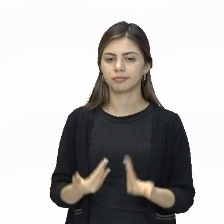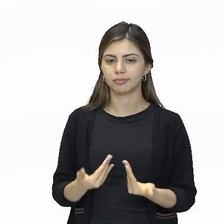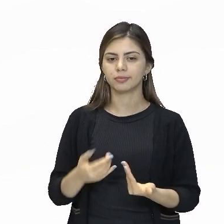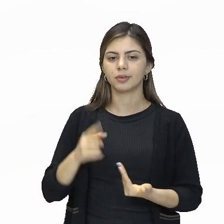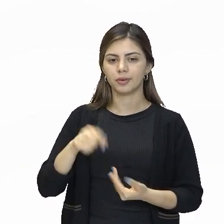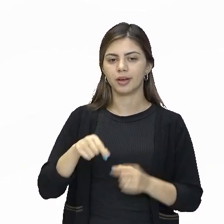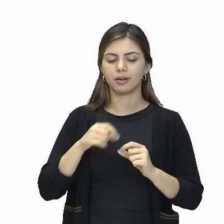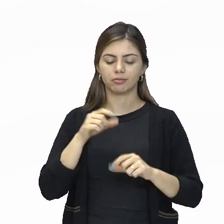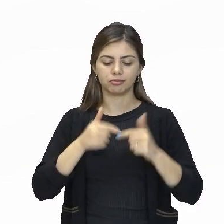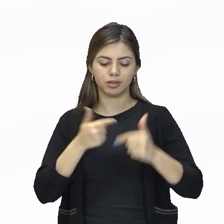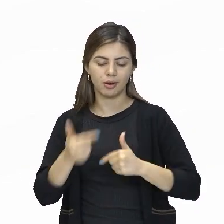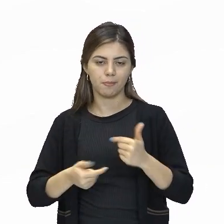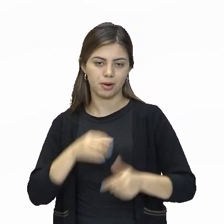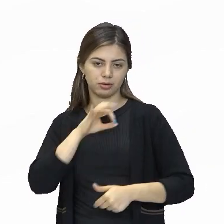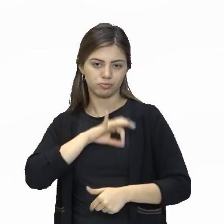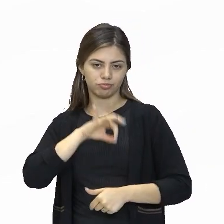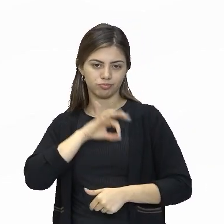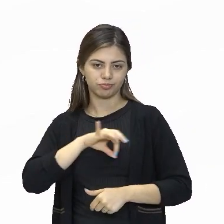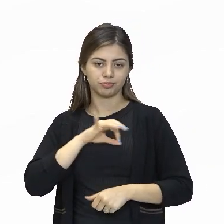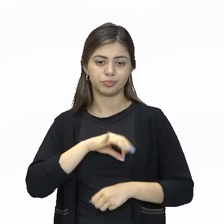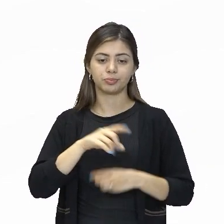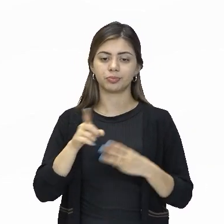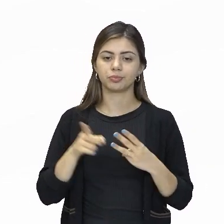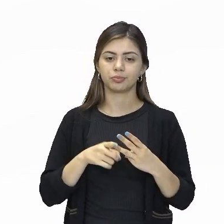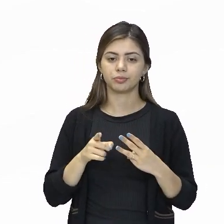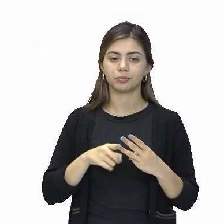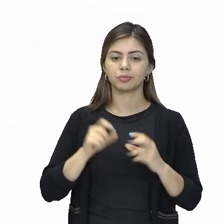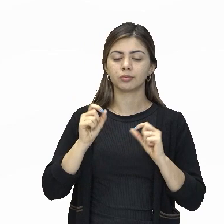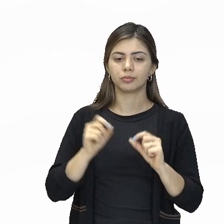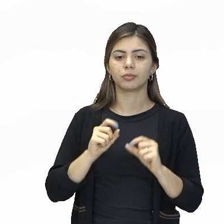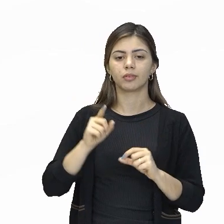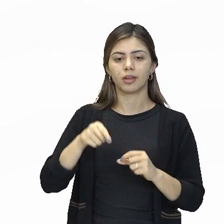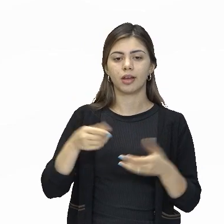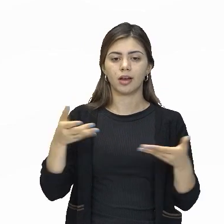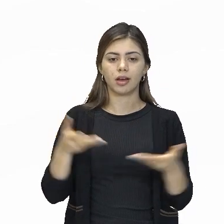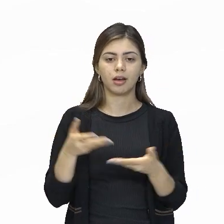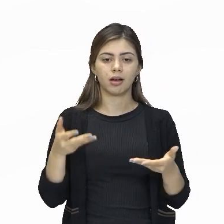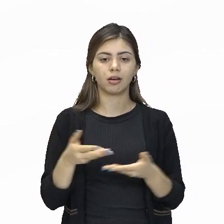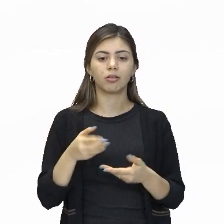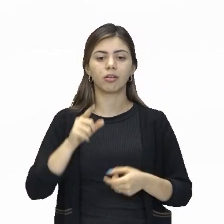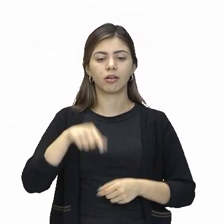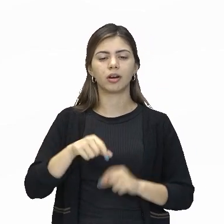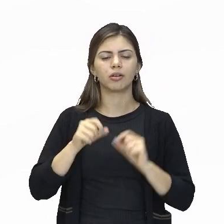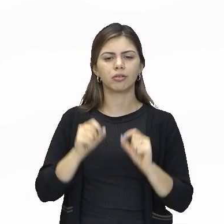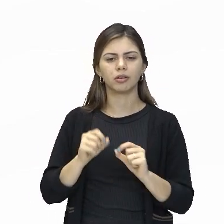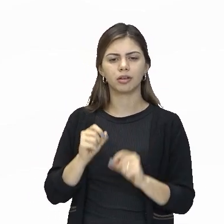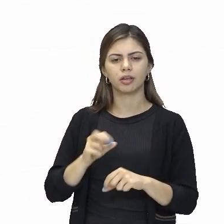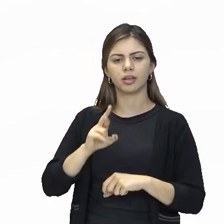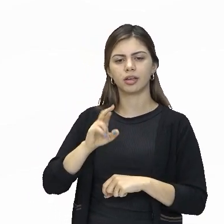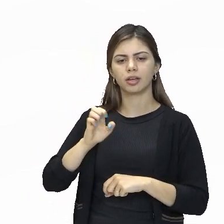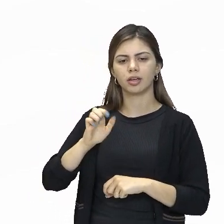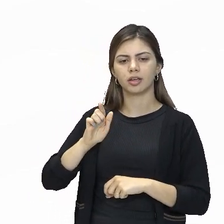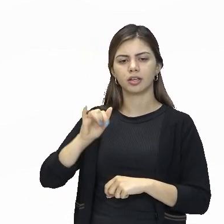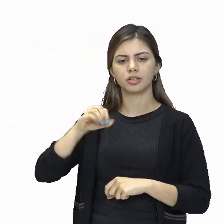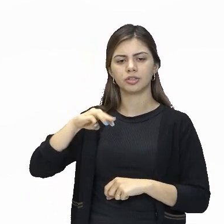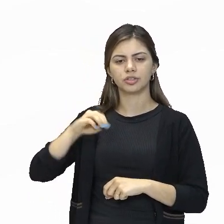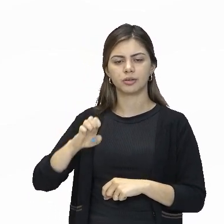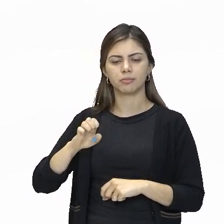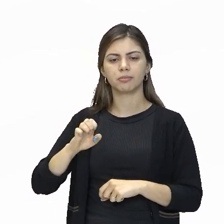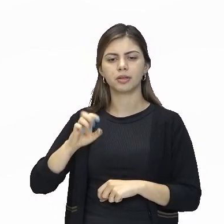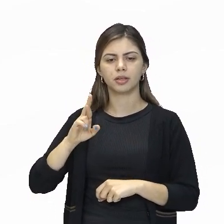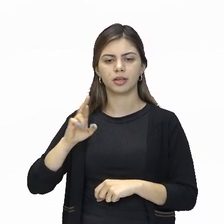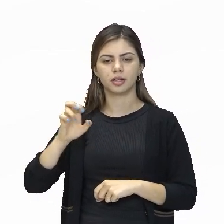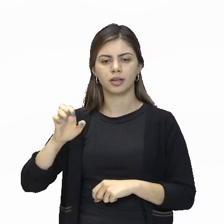do trabalho assalariado, implementação do regime republicano, tá? Então, isso aí é o nosso contexto histórico